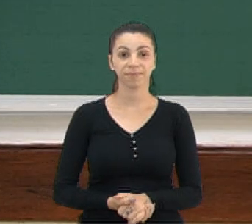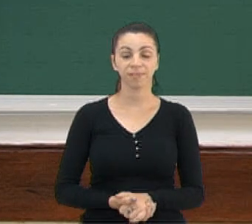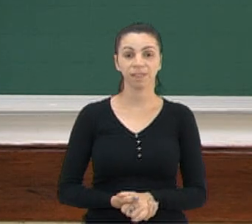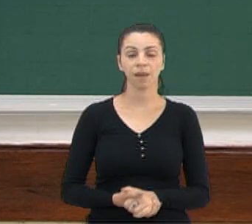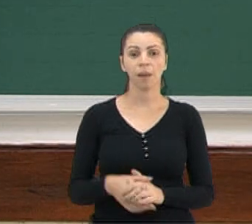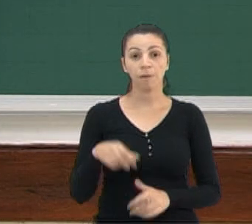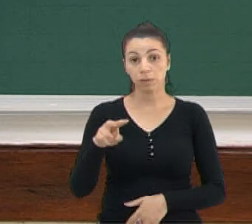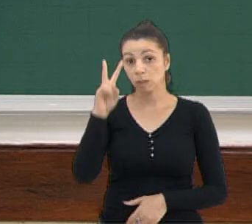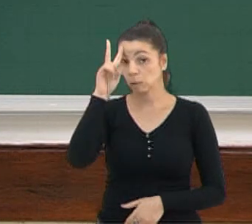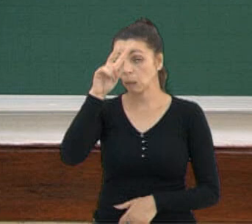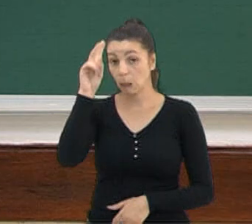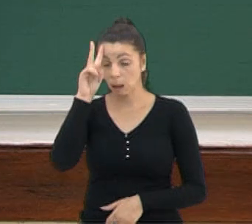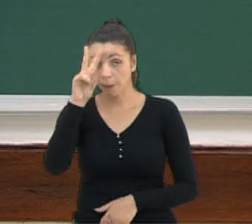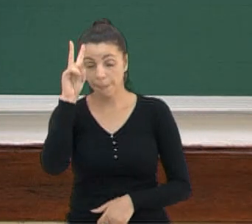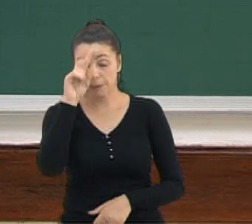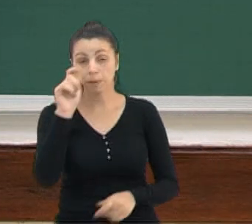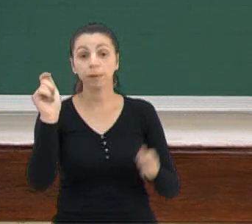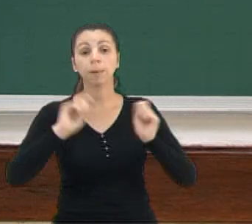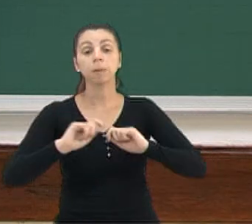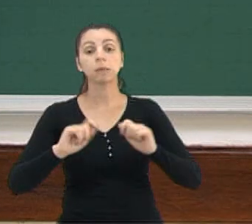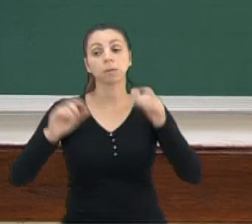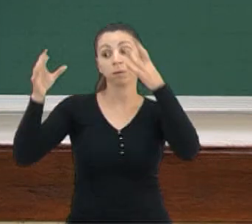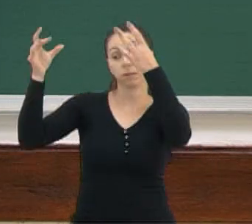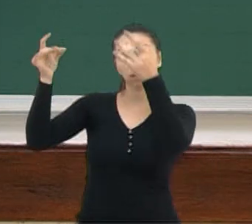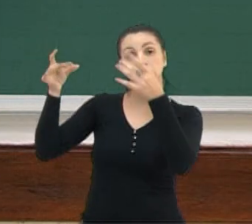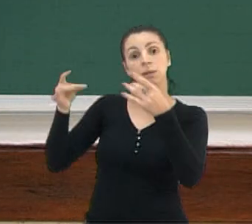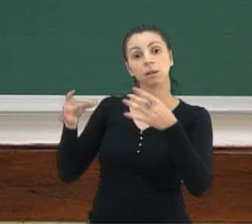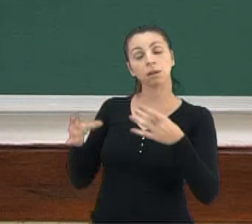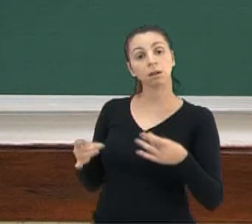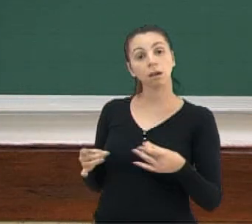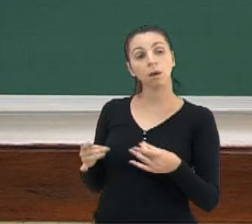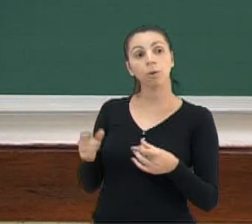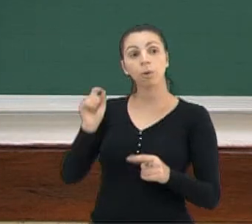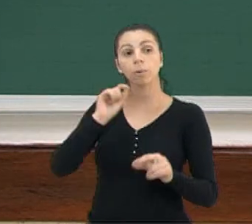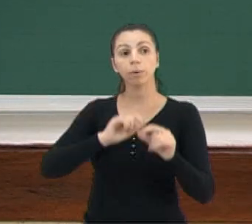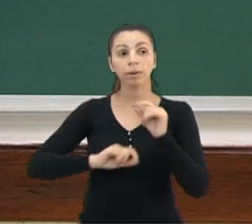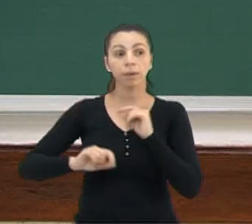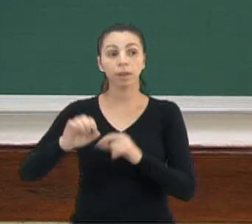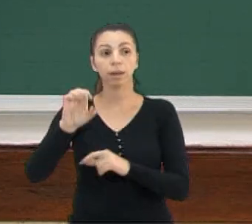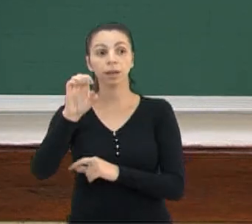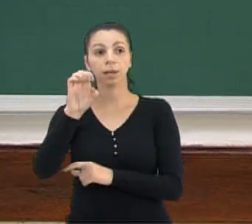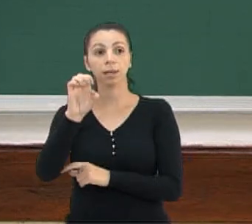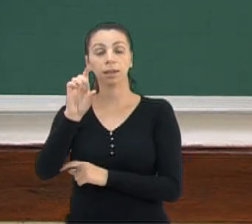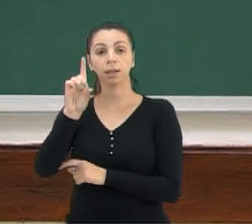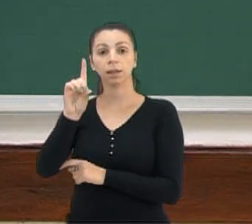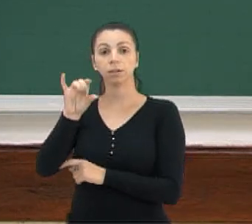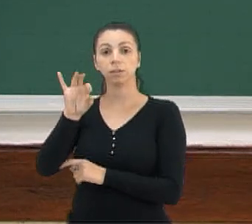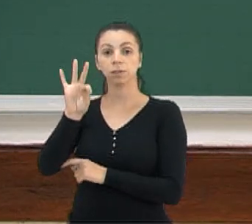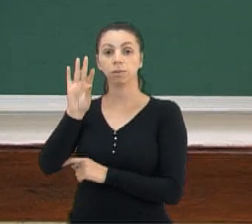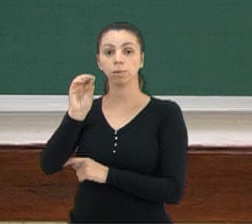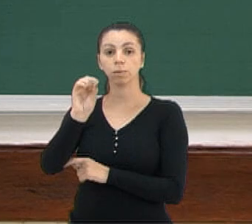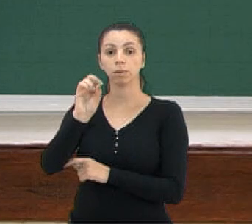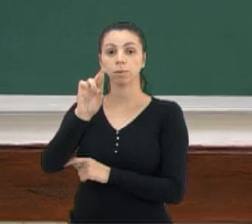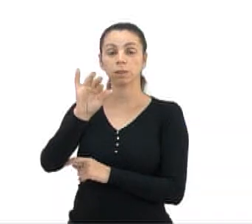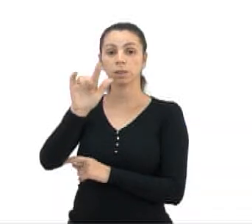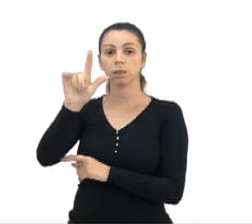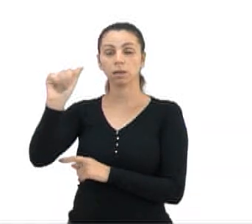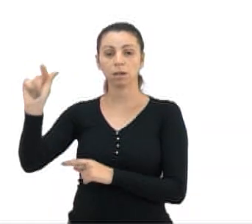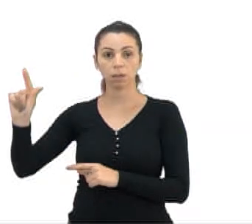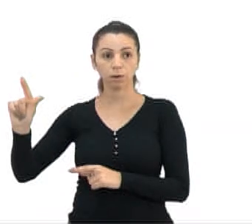Vocês lembrem que tem que fazer uma definição para o editorial. A minha sugestão, então, o que eu coloquei